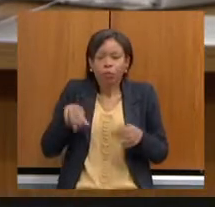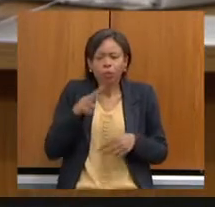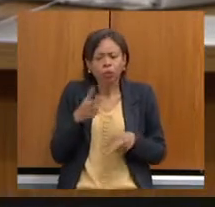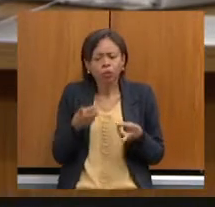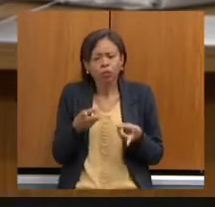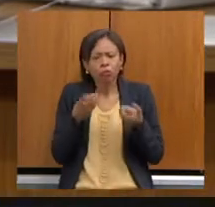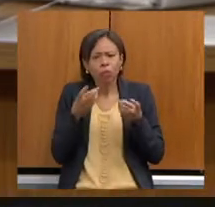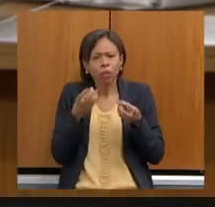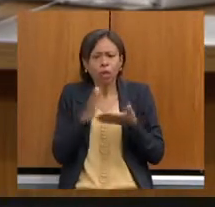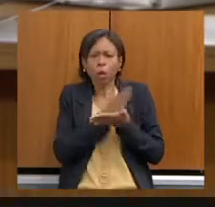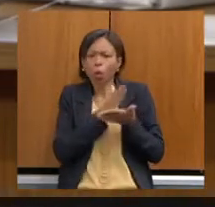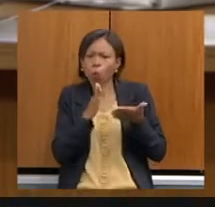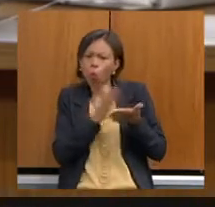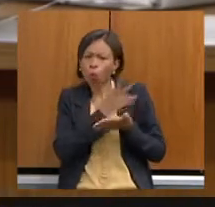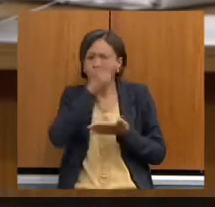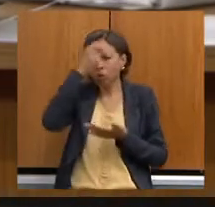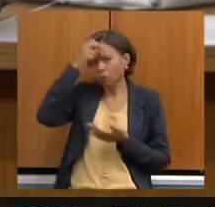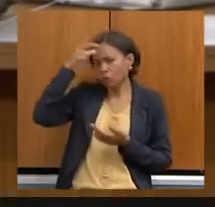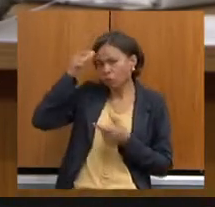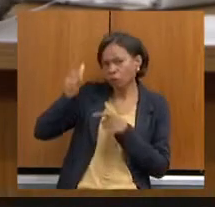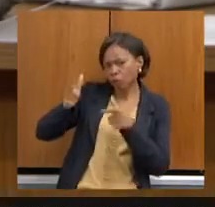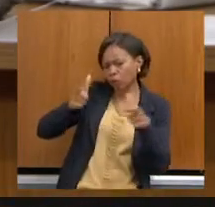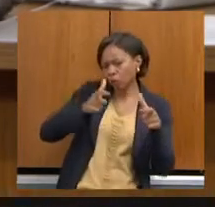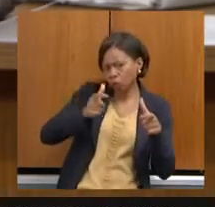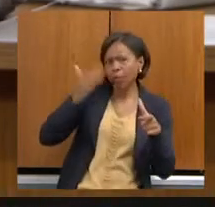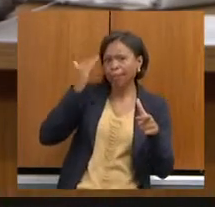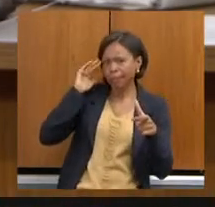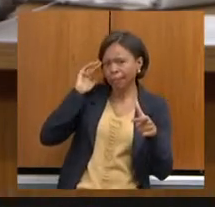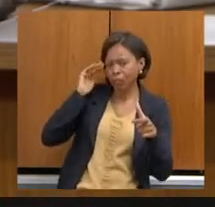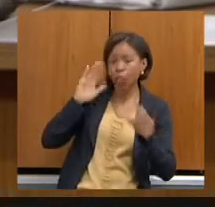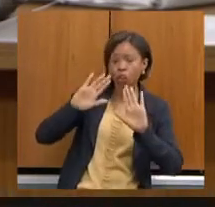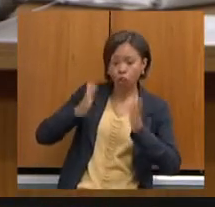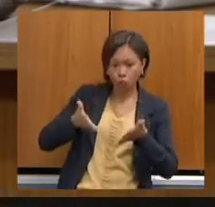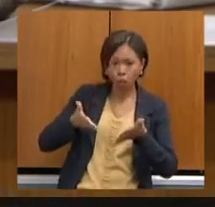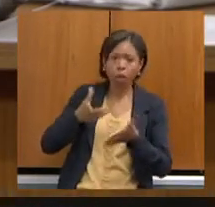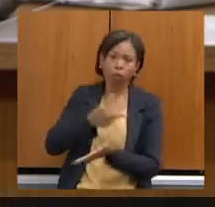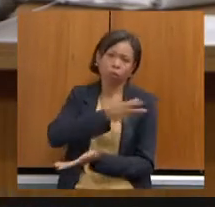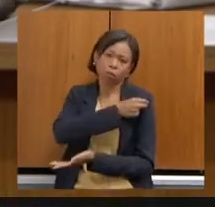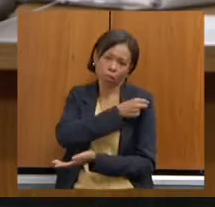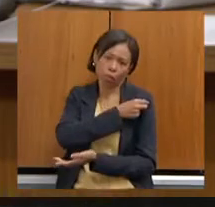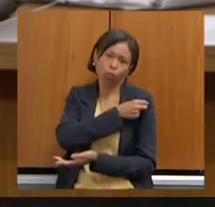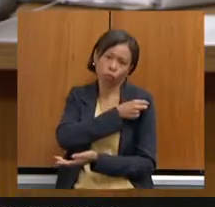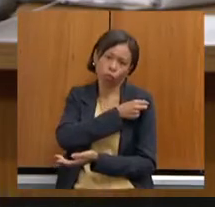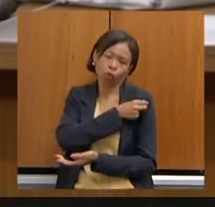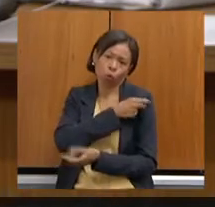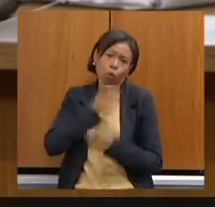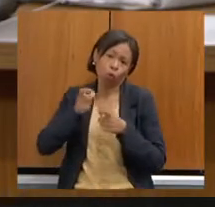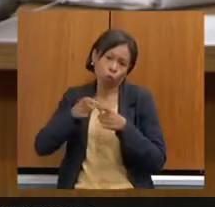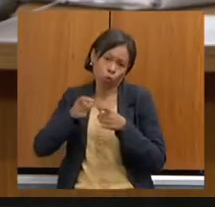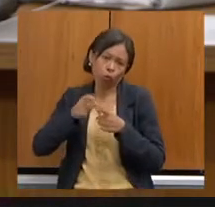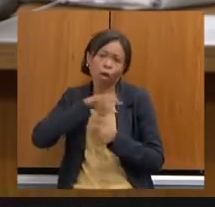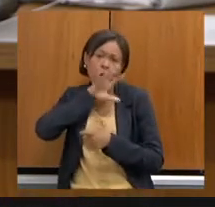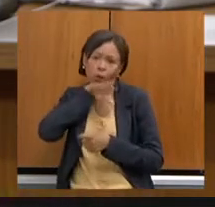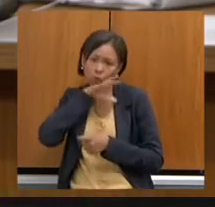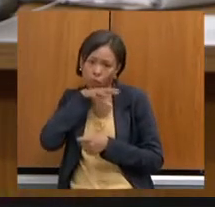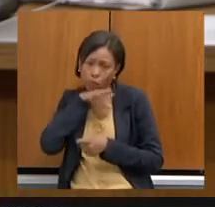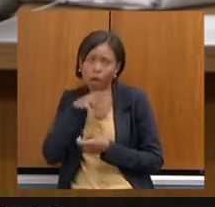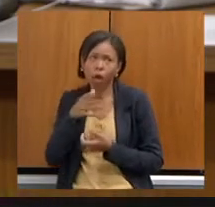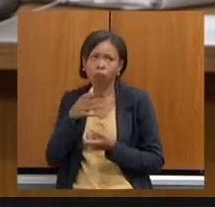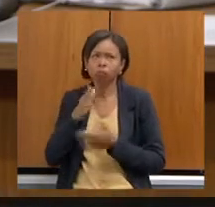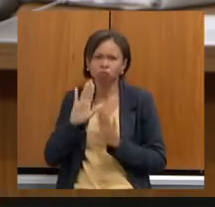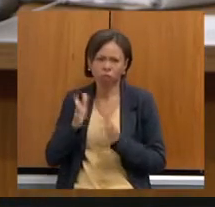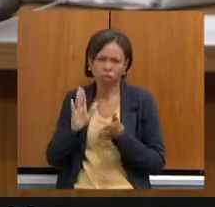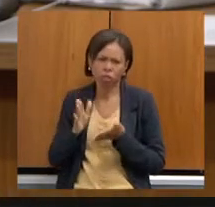Diferentemente algumas prefeituras entenderam e algumas prefeituras já fascinaram os médicos veterinários após